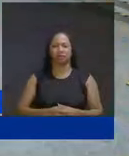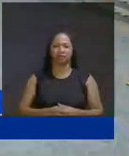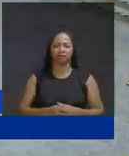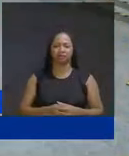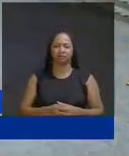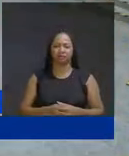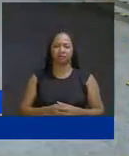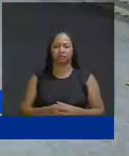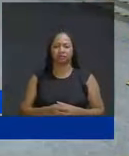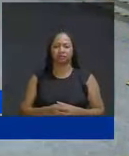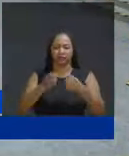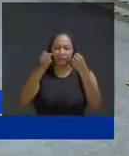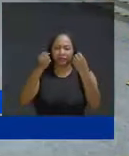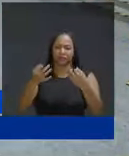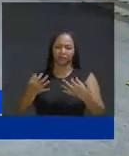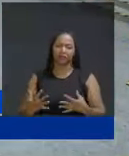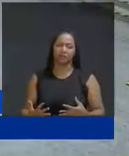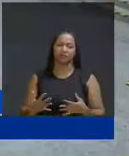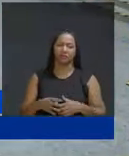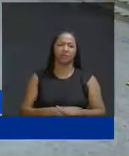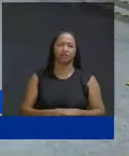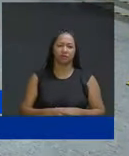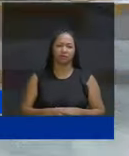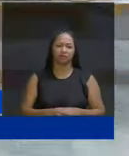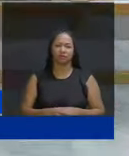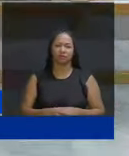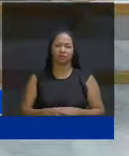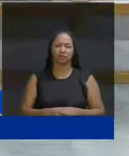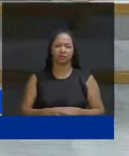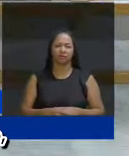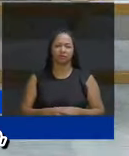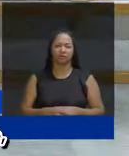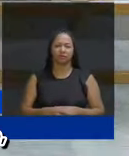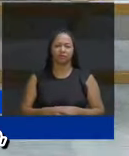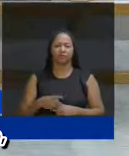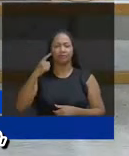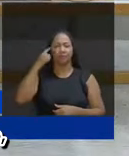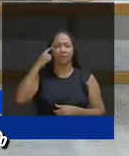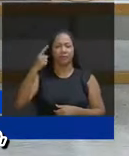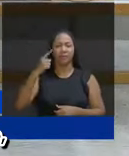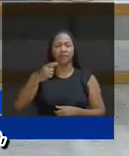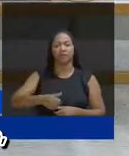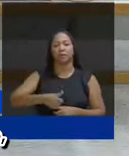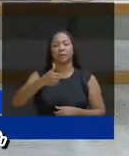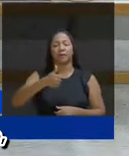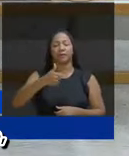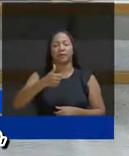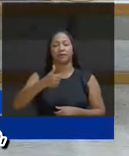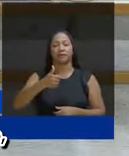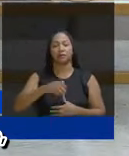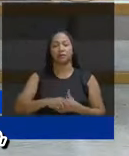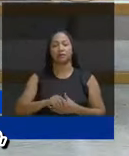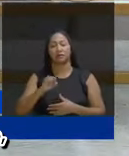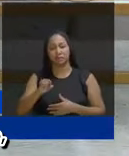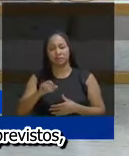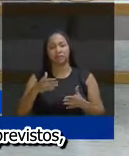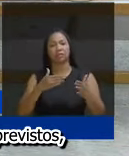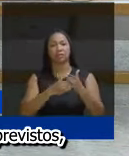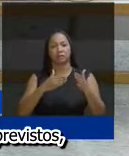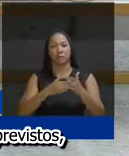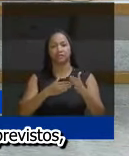Ok. Feito o esclarecimento, eu penso que, primeiro, a questão, se fosse